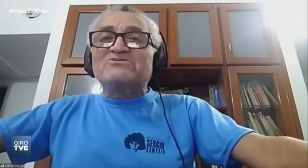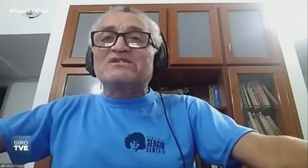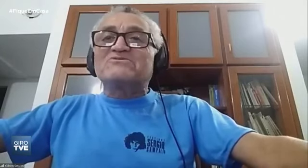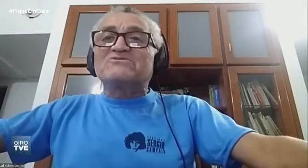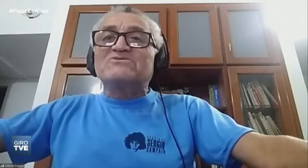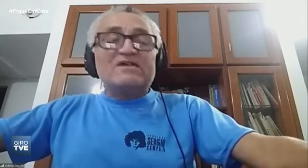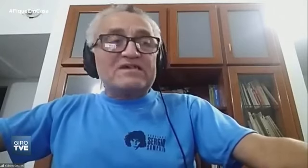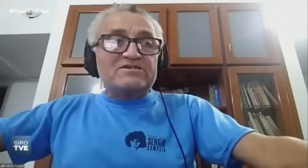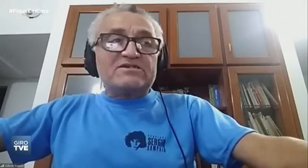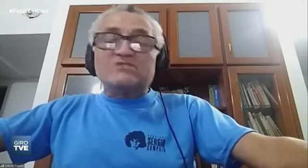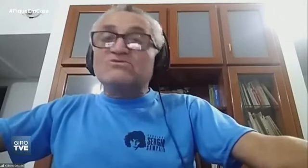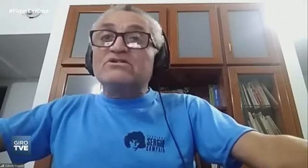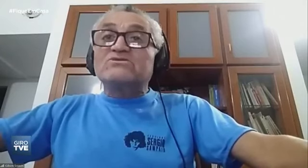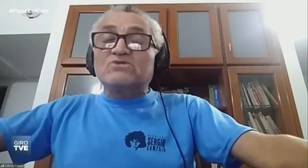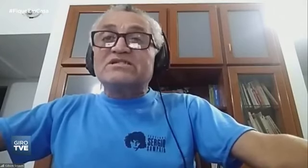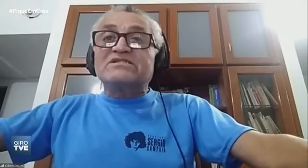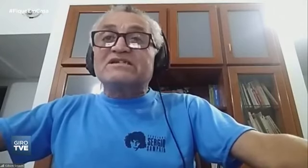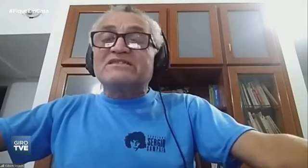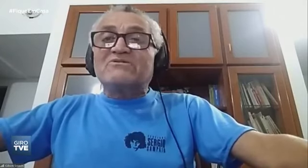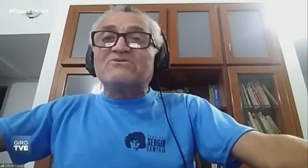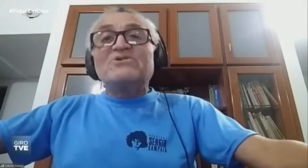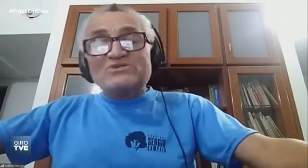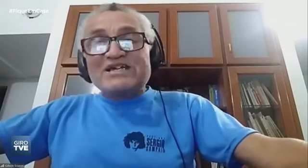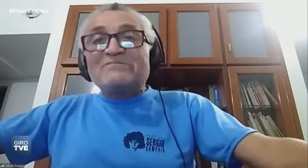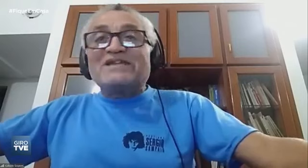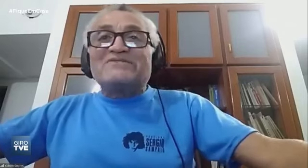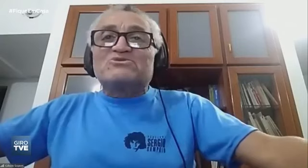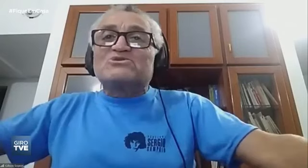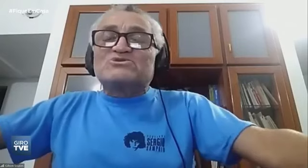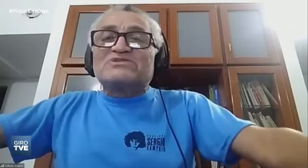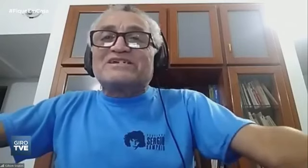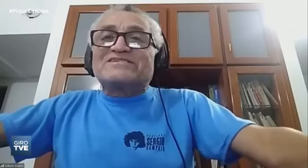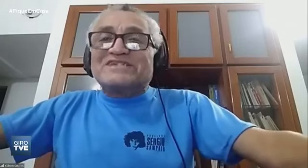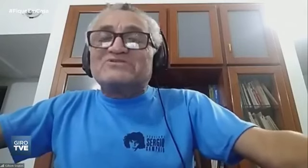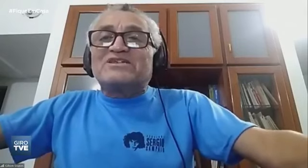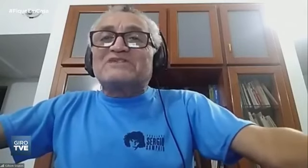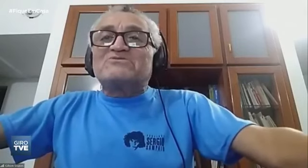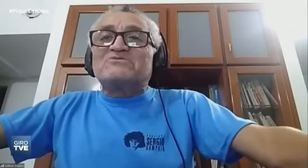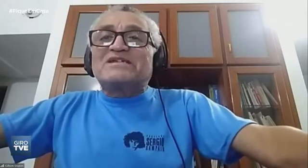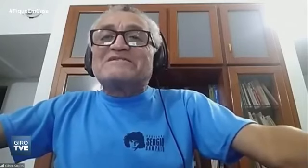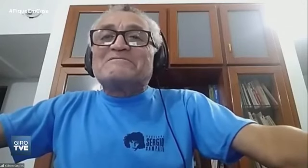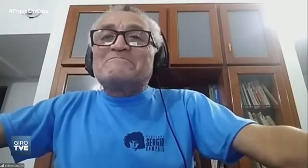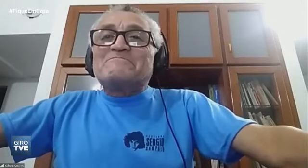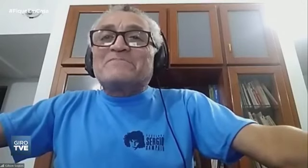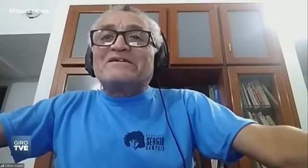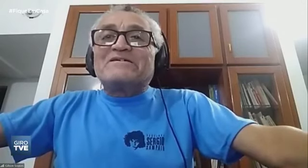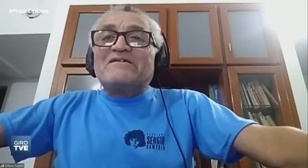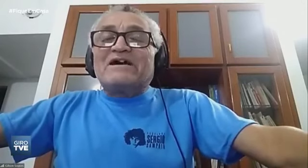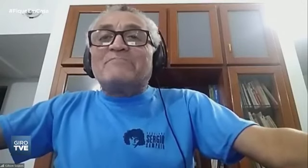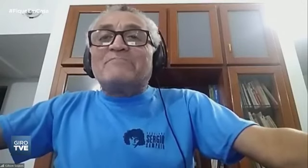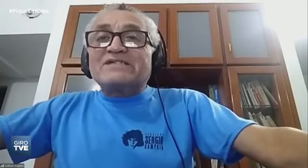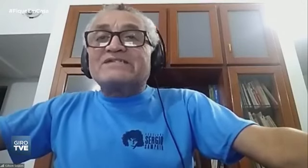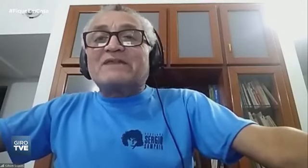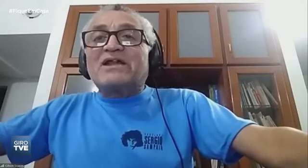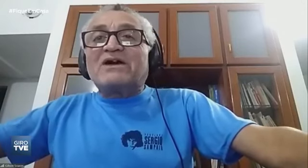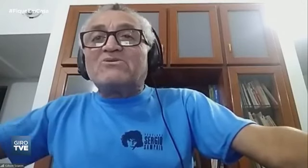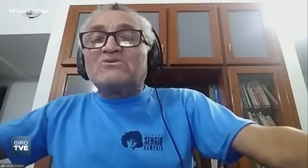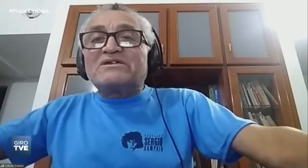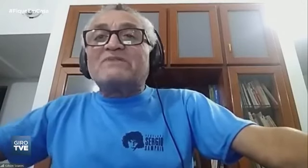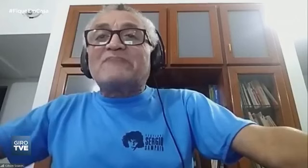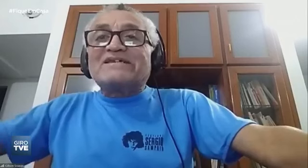Barreto, que é do Rio Grande do Norte, é de Natal. O Zé Cabaleiro, que todos conhecem, que é do Maranhão. Né? A Márcia